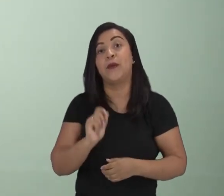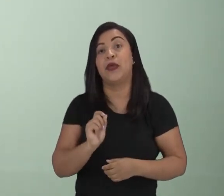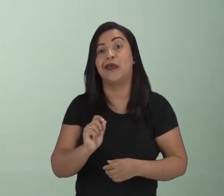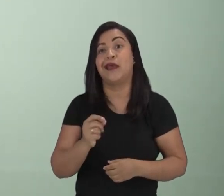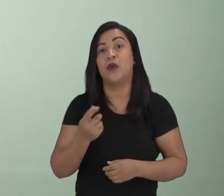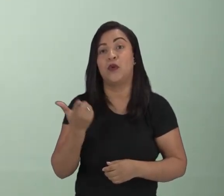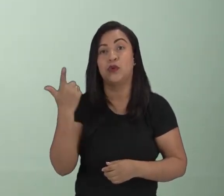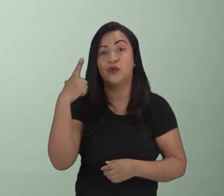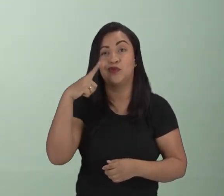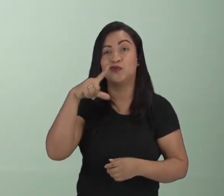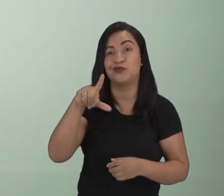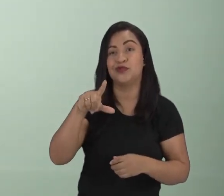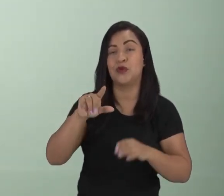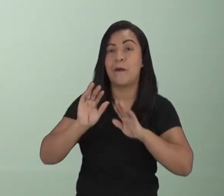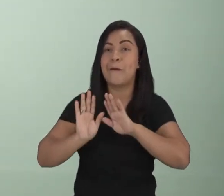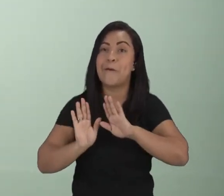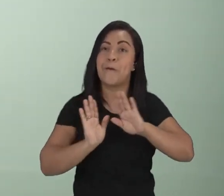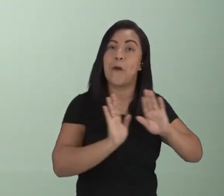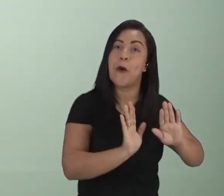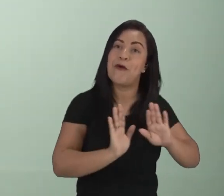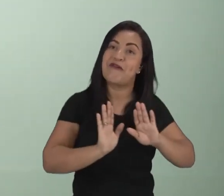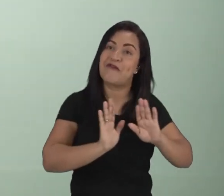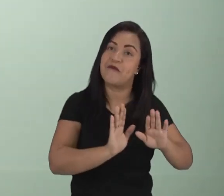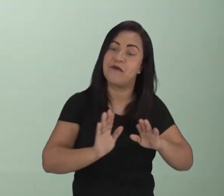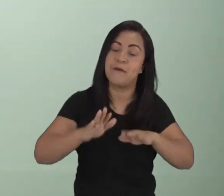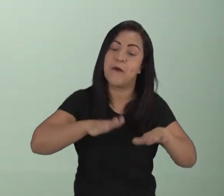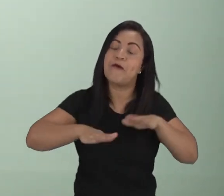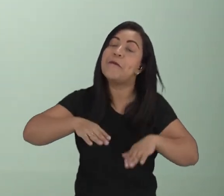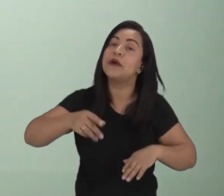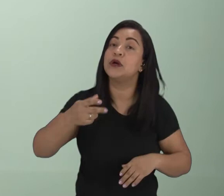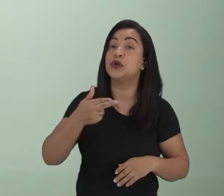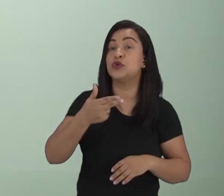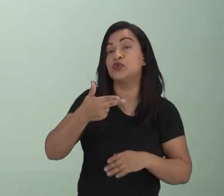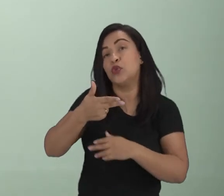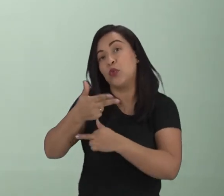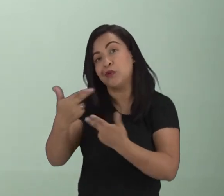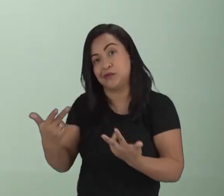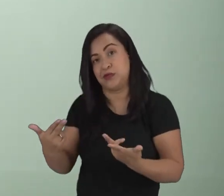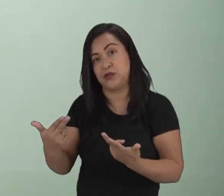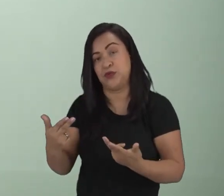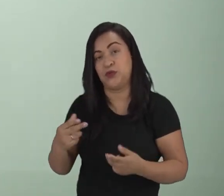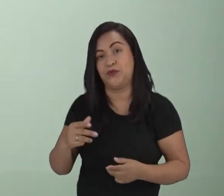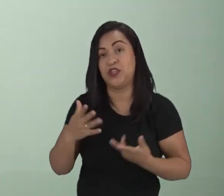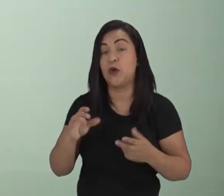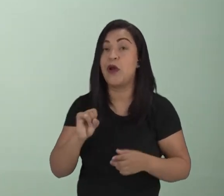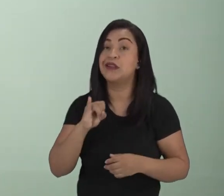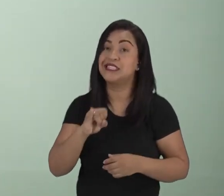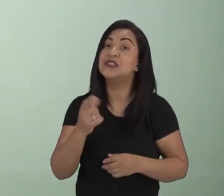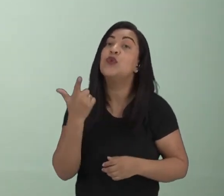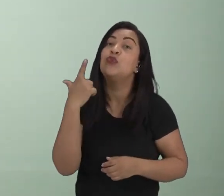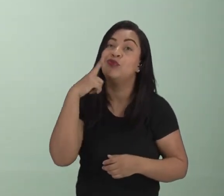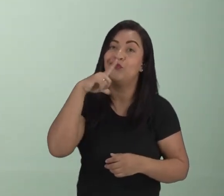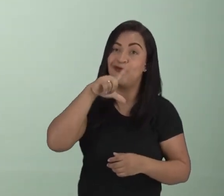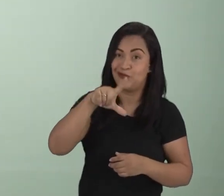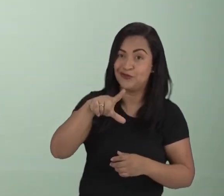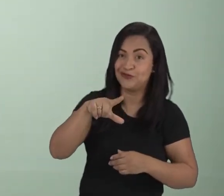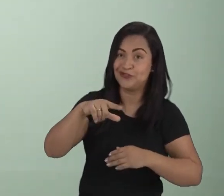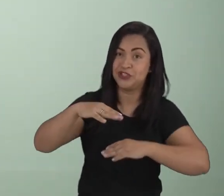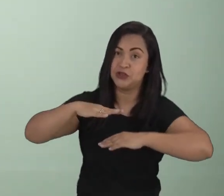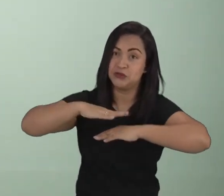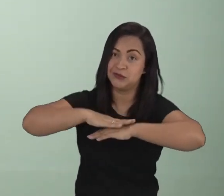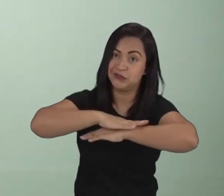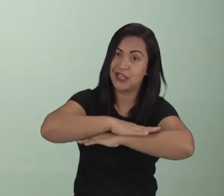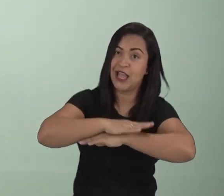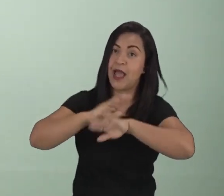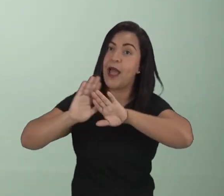consigo pôr o corpo em movimento. Já quando eu consigo empurrar o corpo apoiado numa